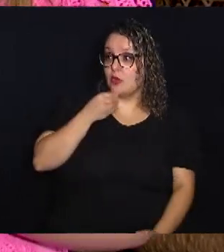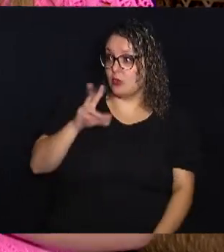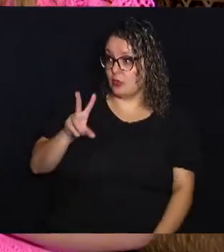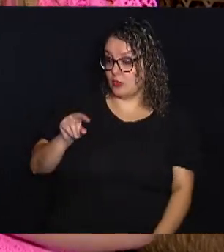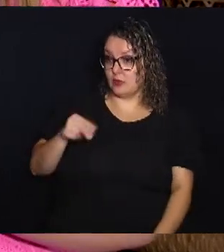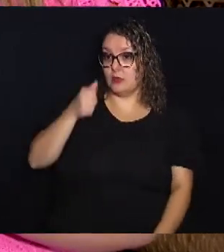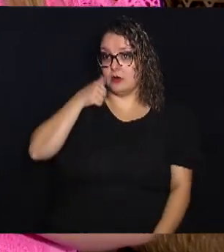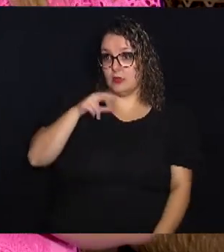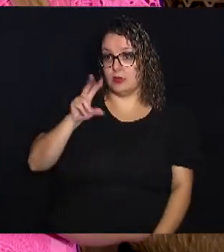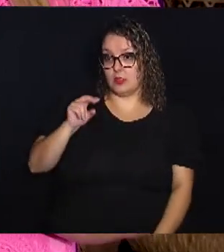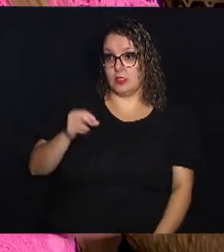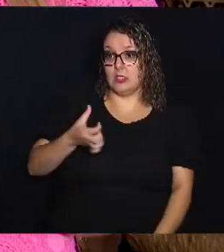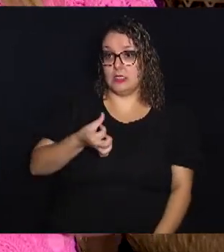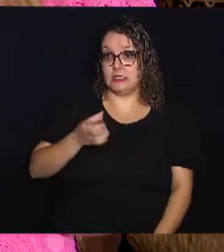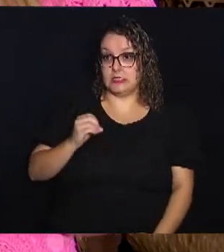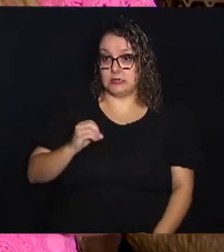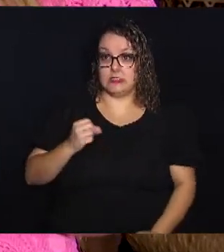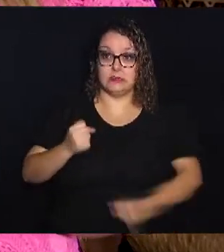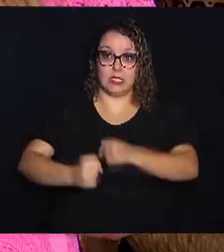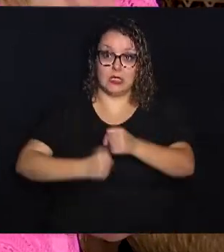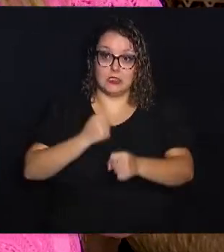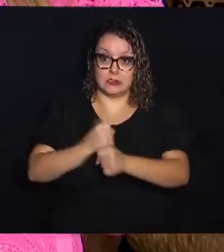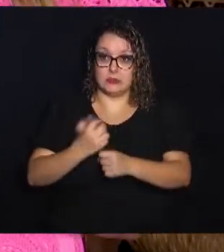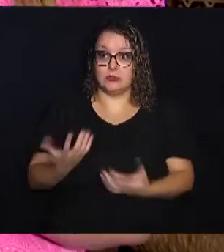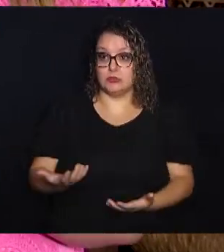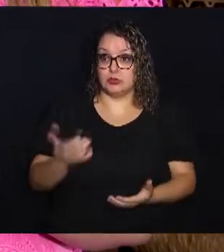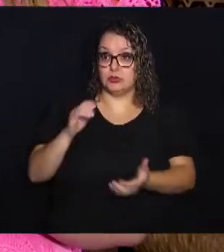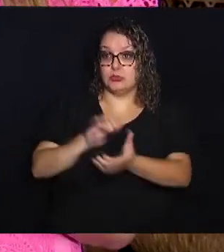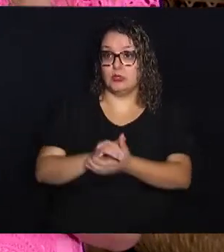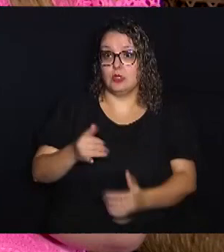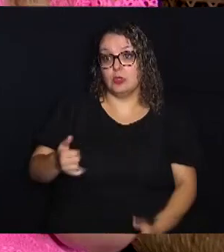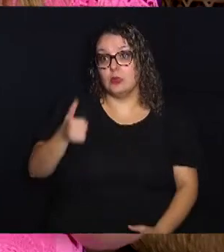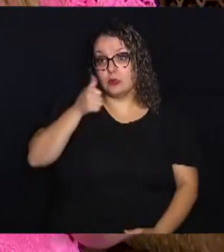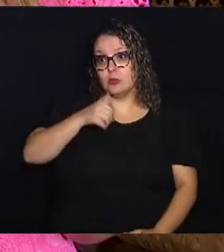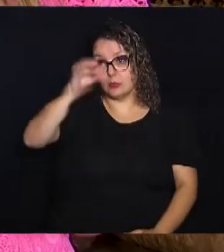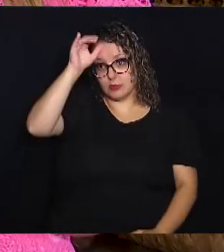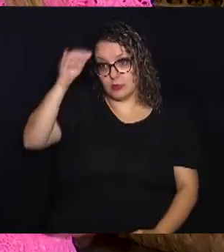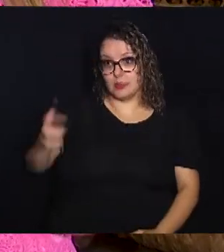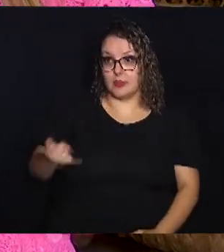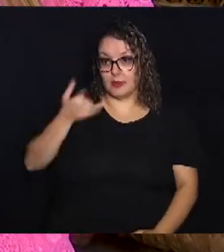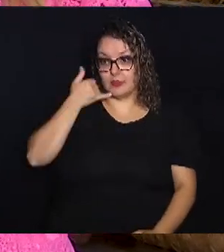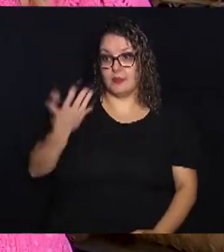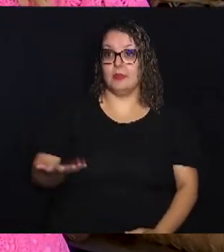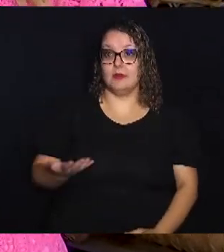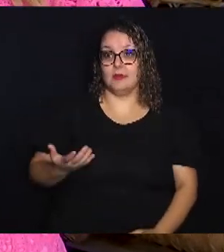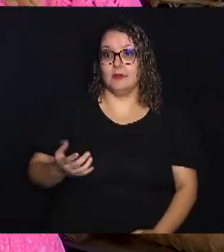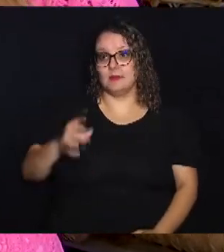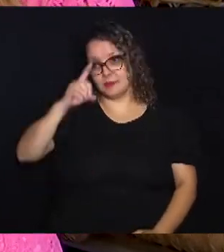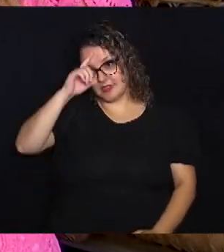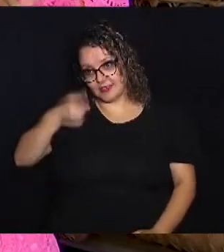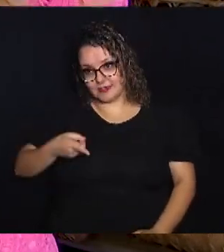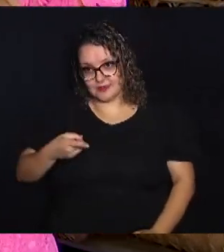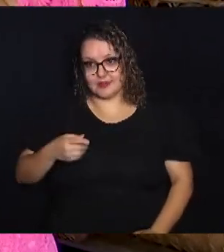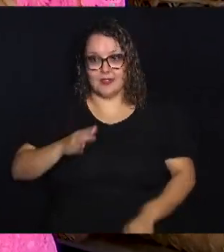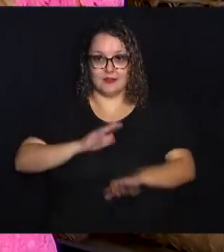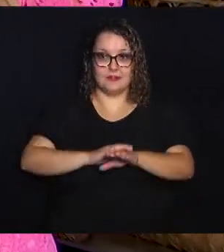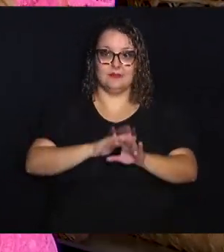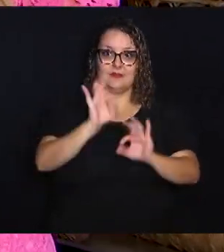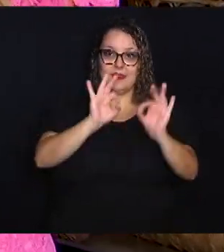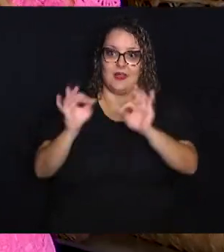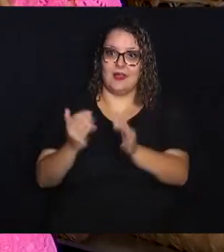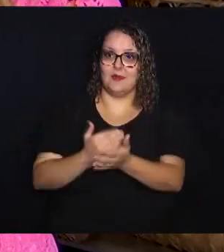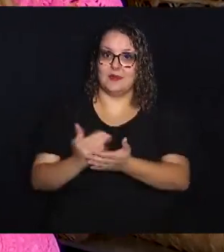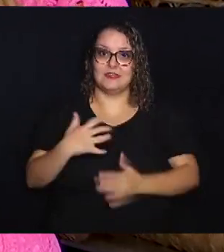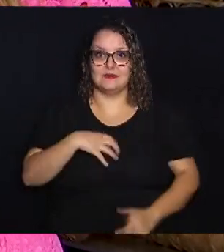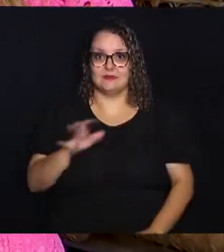iam comemorar 60 anos de casados e uma tia me ligou e me colocou na função de montar a decoração. Então comecei